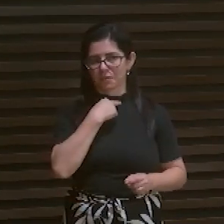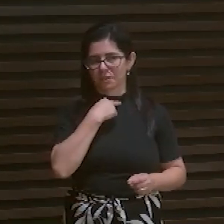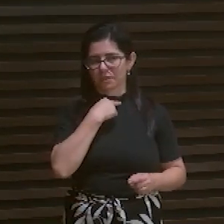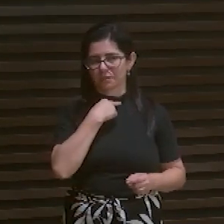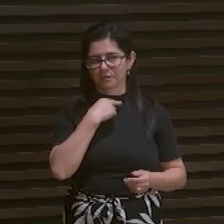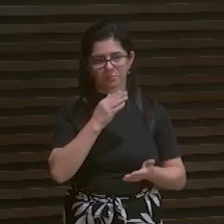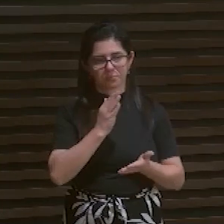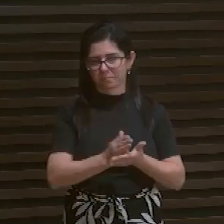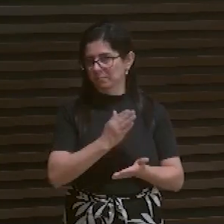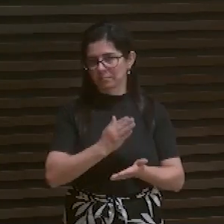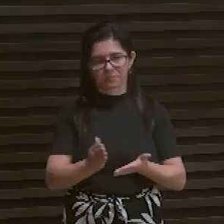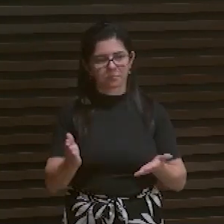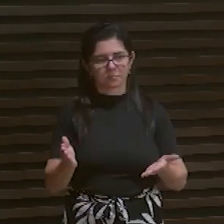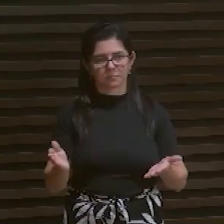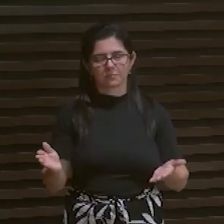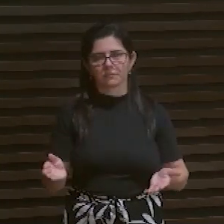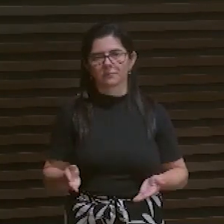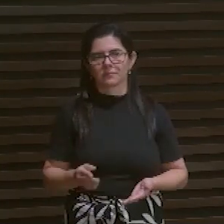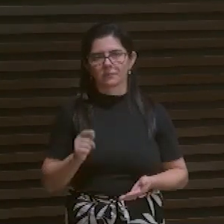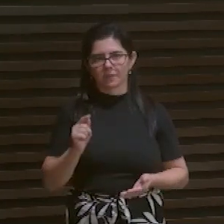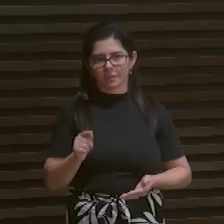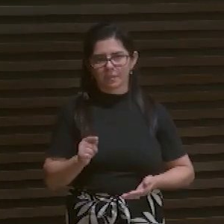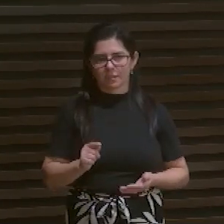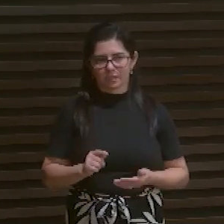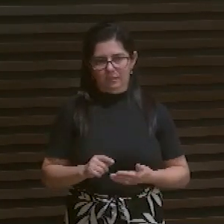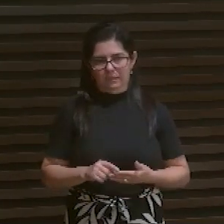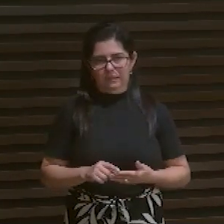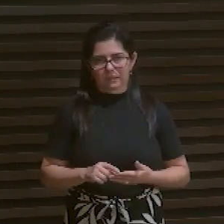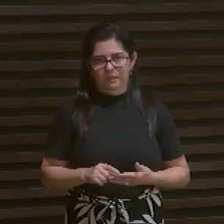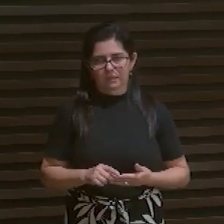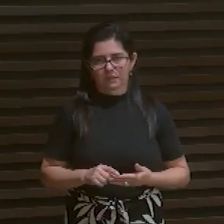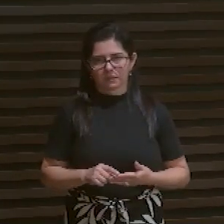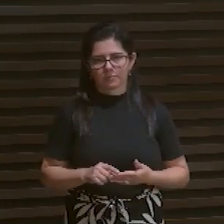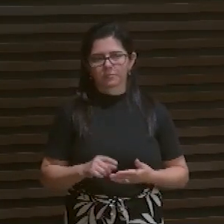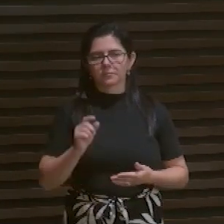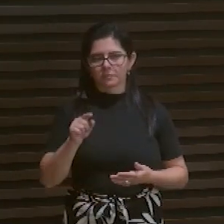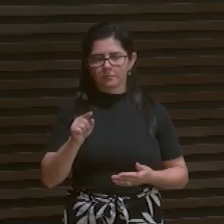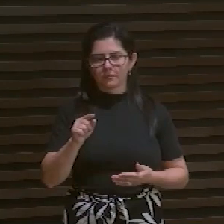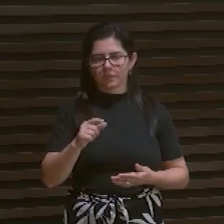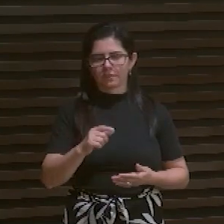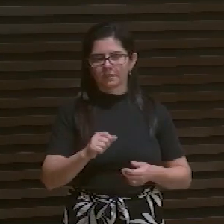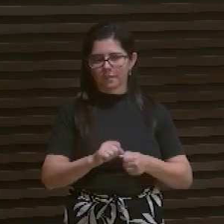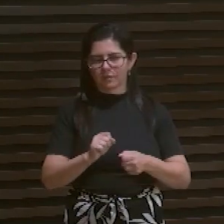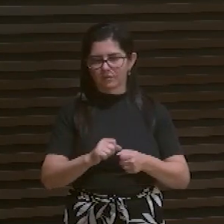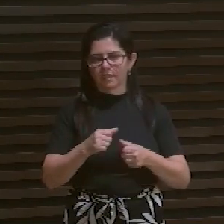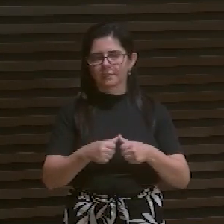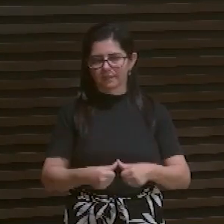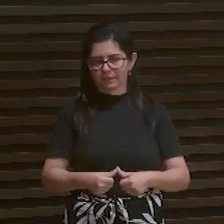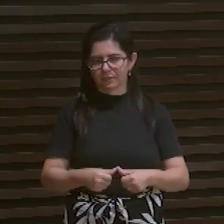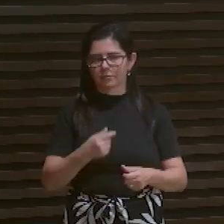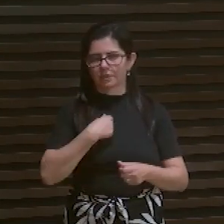E se você estiver tentando fazer isso, seja consciente ou inconscientemente, eu rogo a você